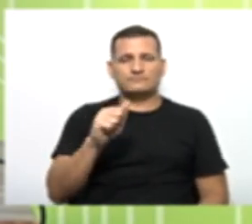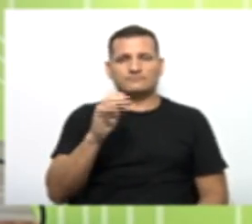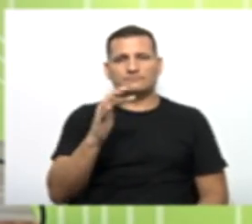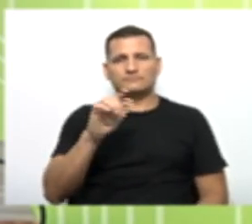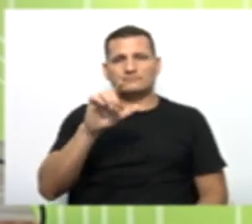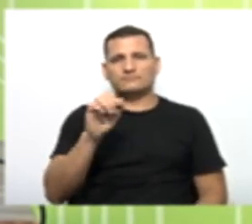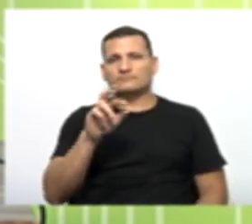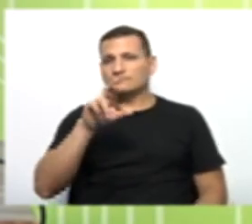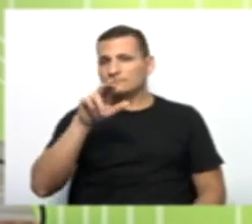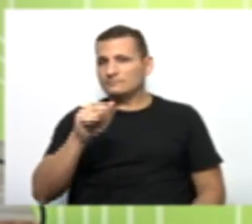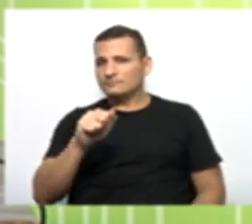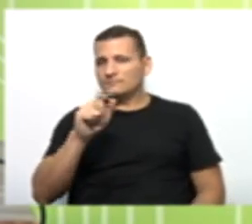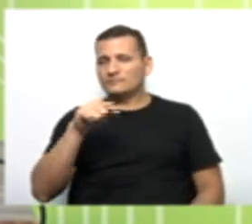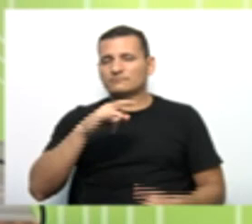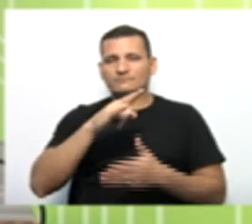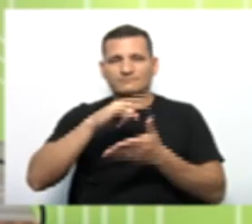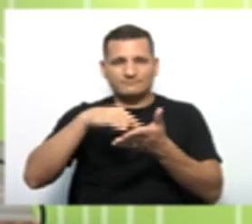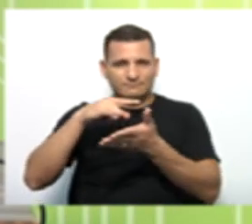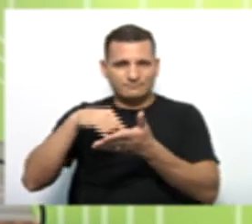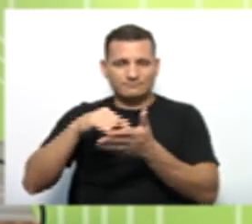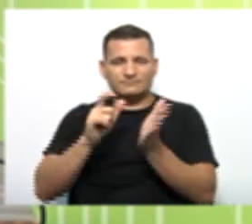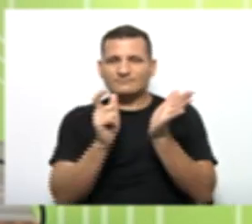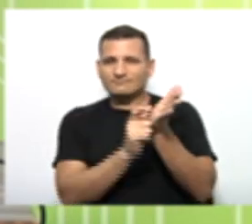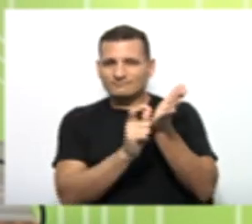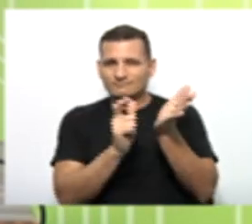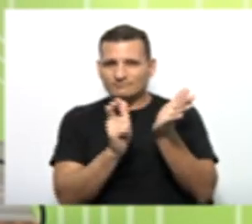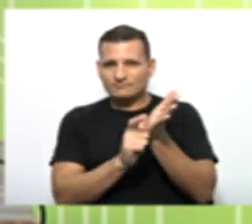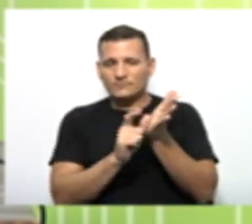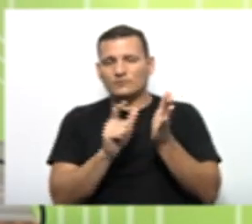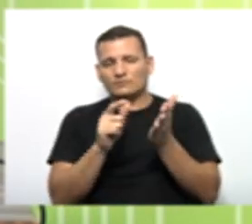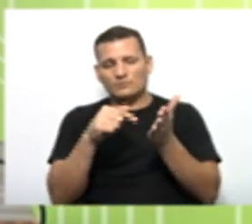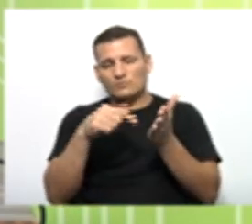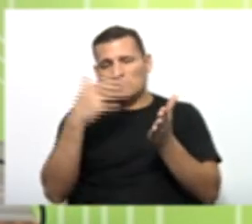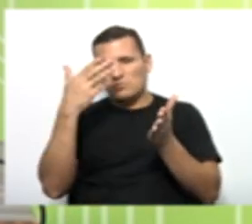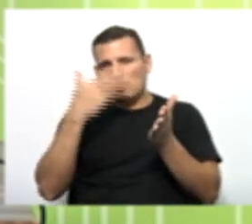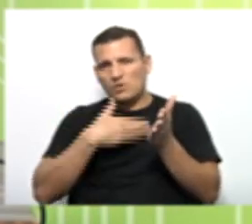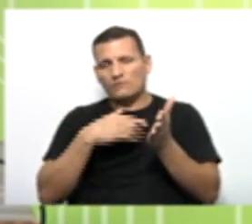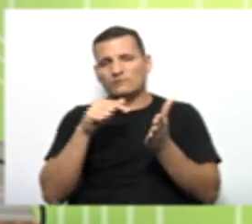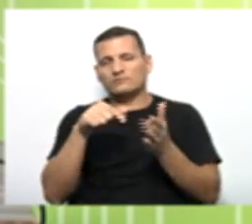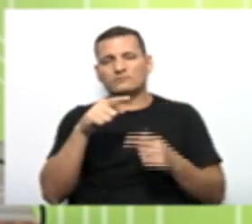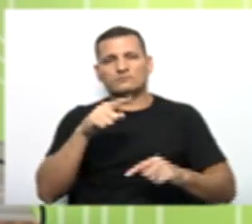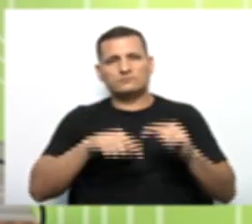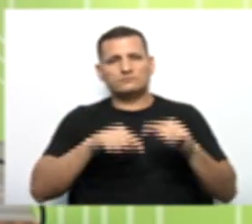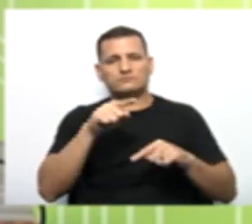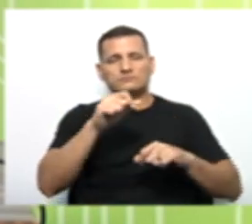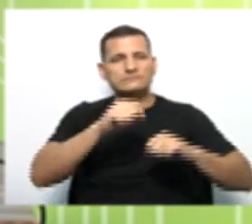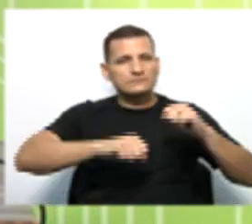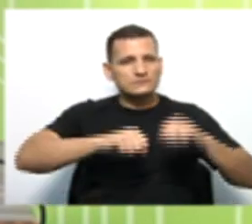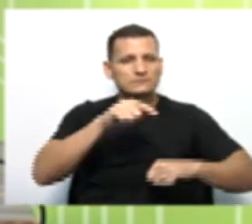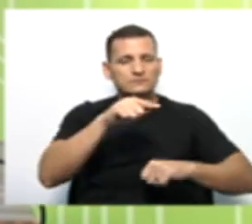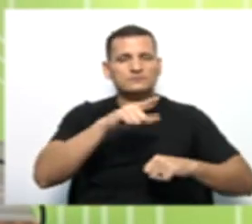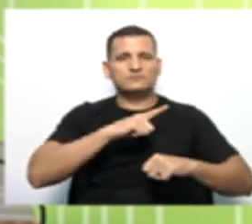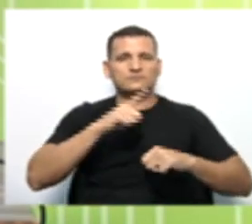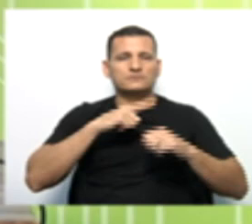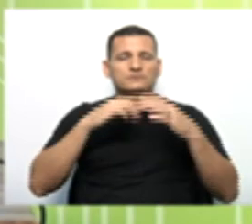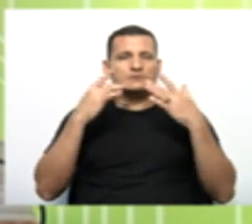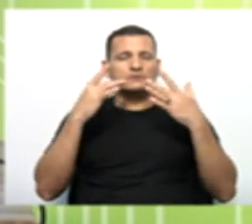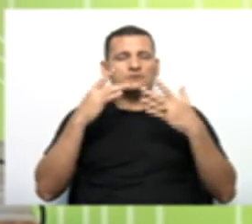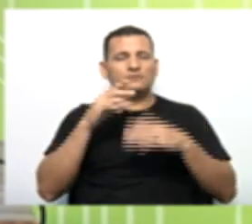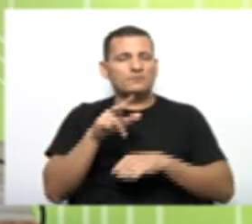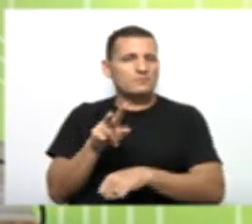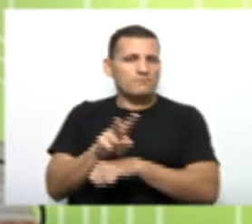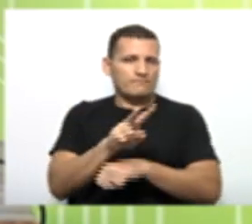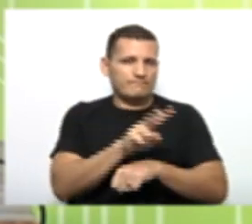são certificados que demonstram que aqueles produtos são produzidos de acordo com o sistema de gestão